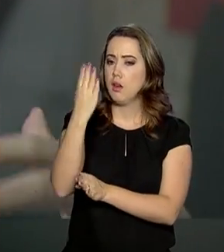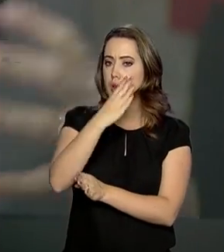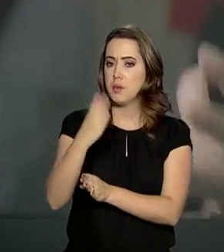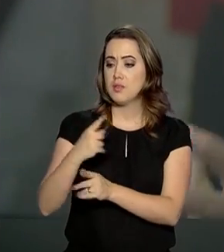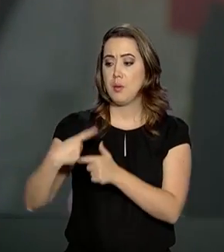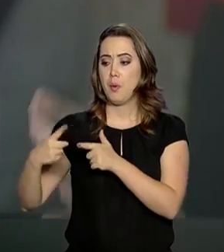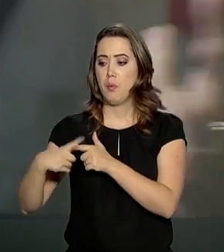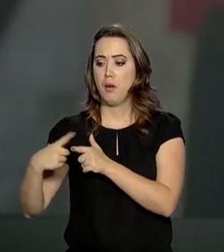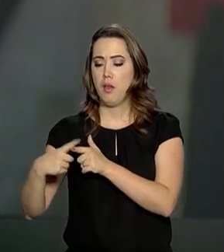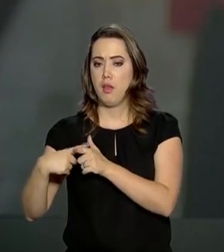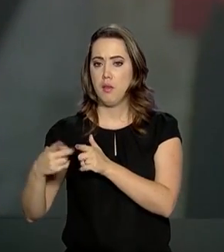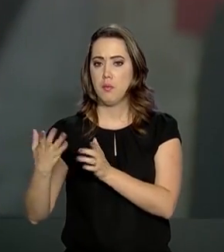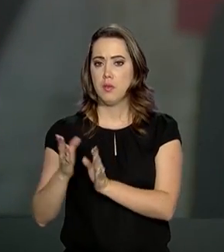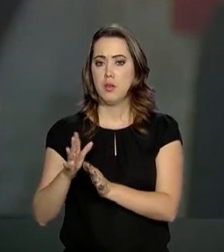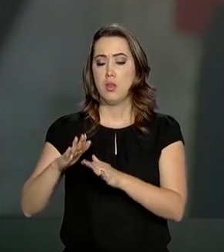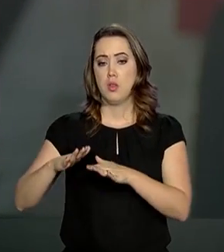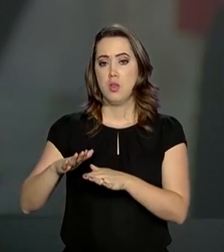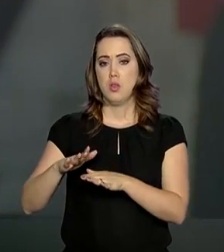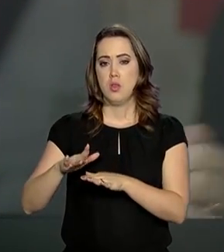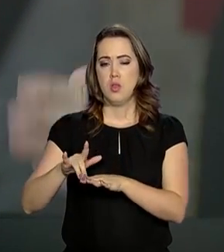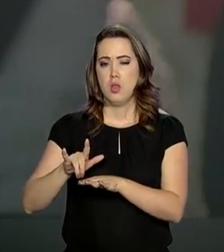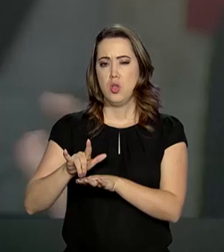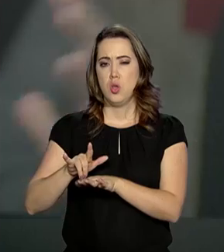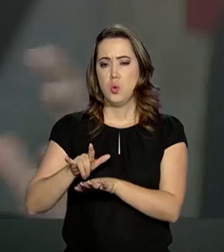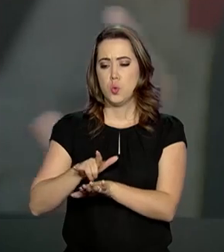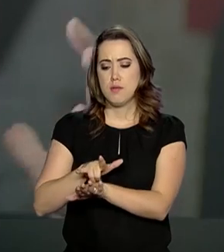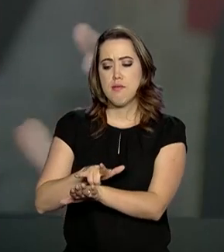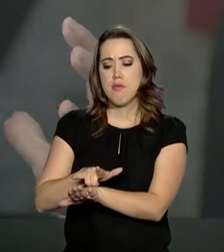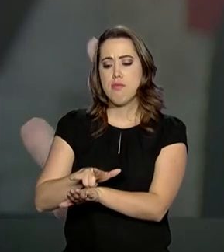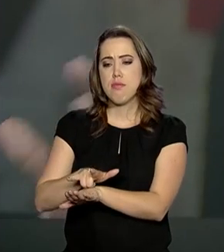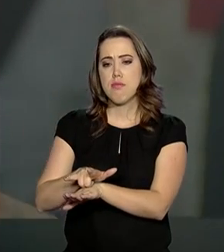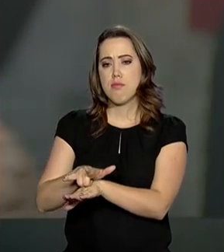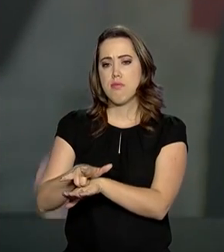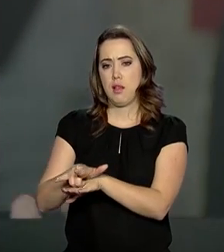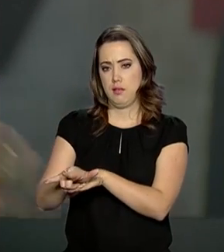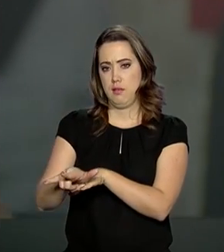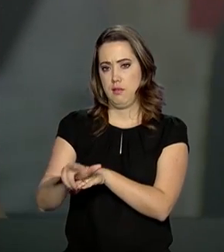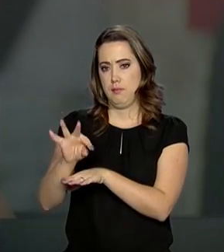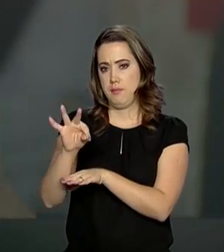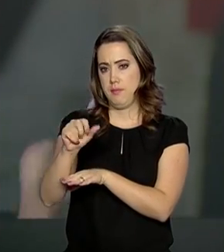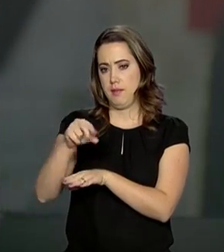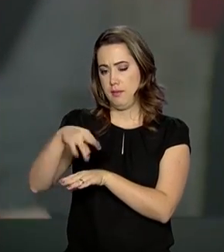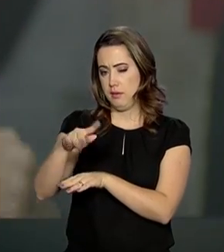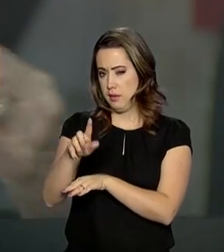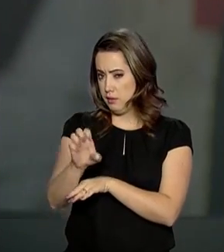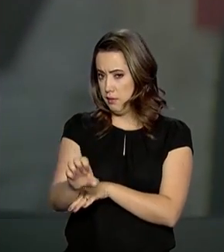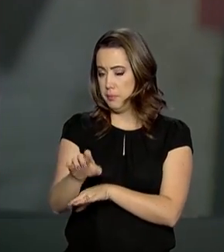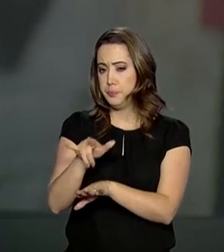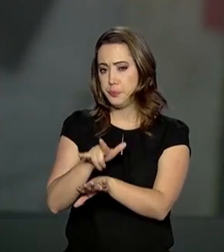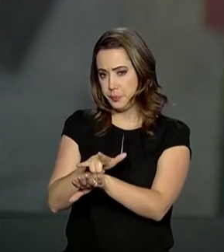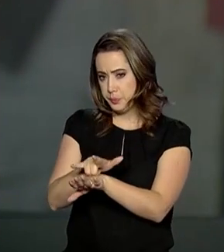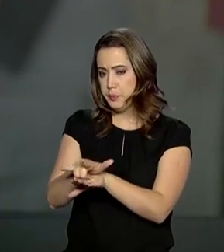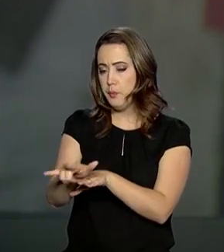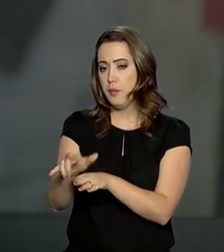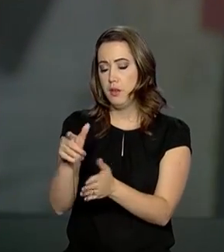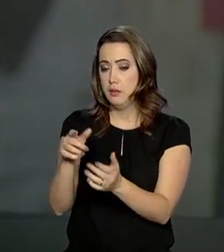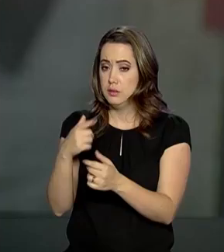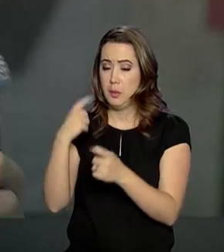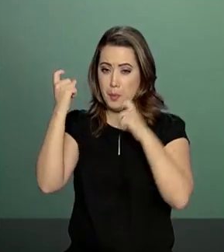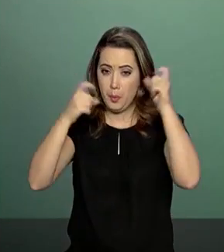fronteira porque é muito próximo os tanques estão em Santa Helena por isso há uma preocupação na população em relação a essa possibilidade de